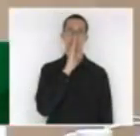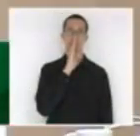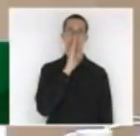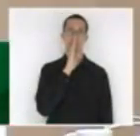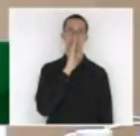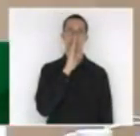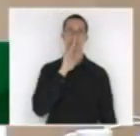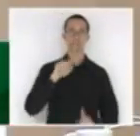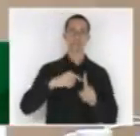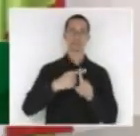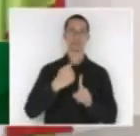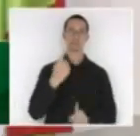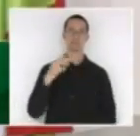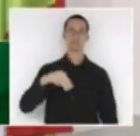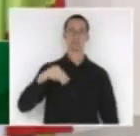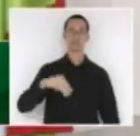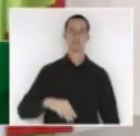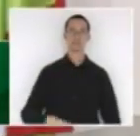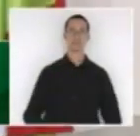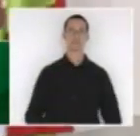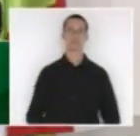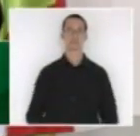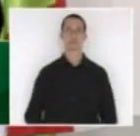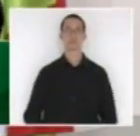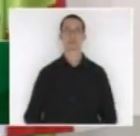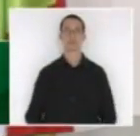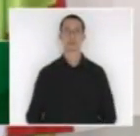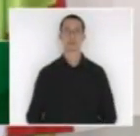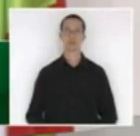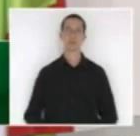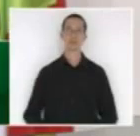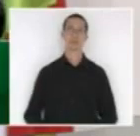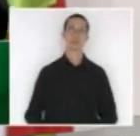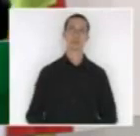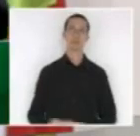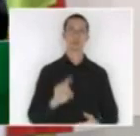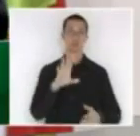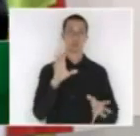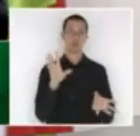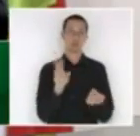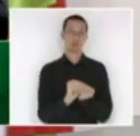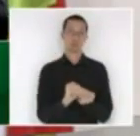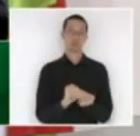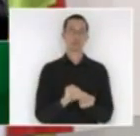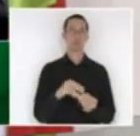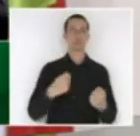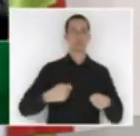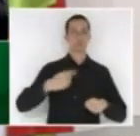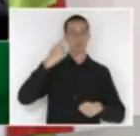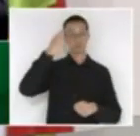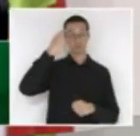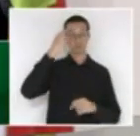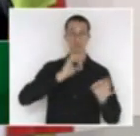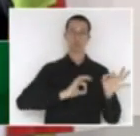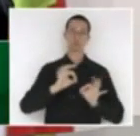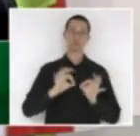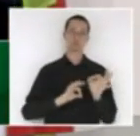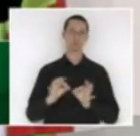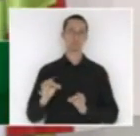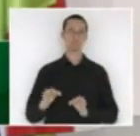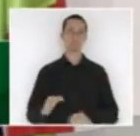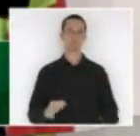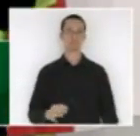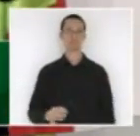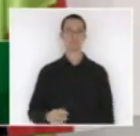Mais um minuto, deputado. Apenas para concluir. Então, portanto, é preciso repensar esse modelo. Volto a dizer,